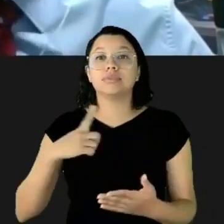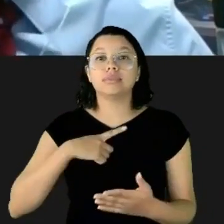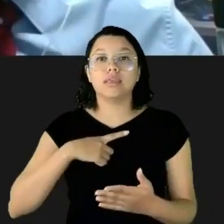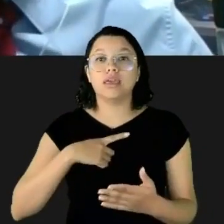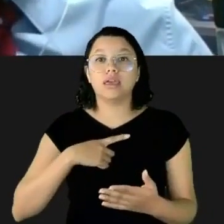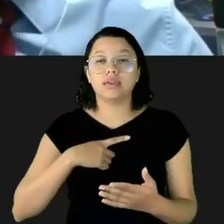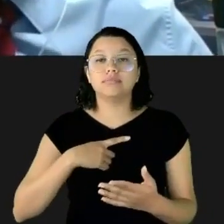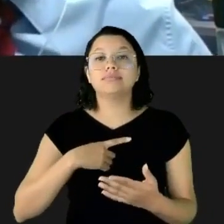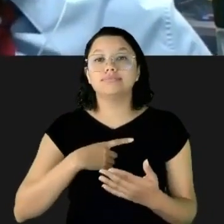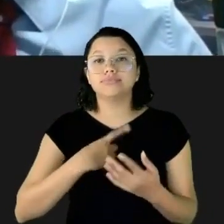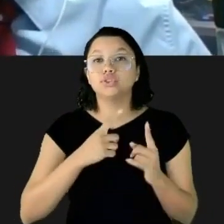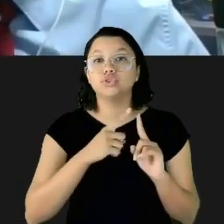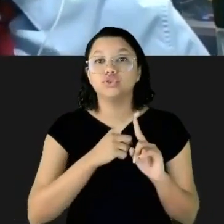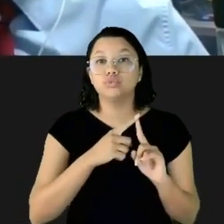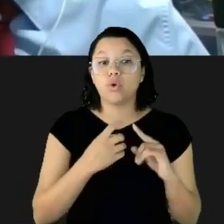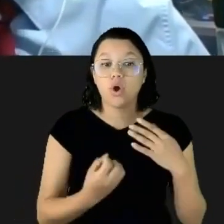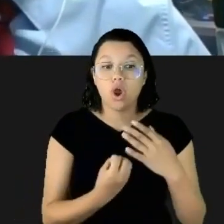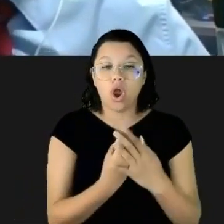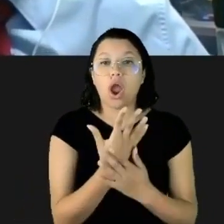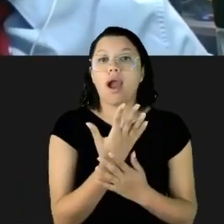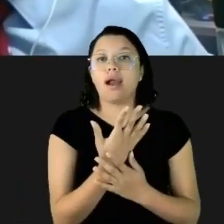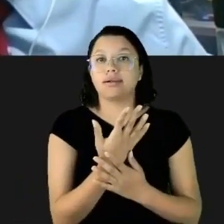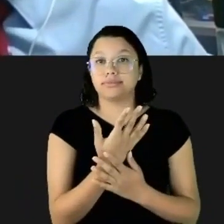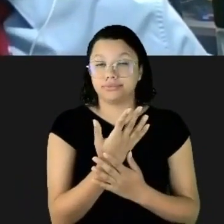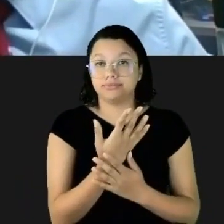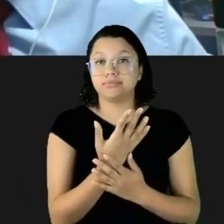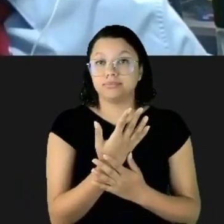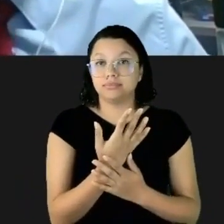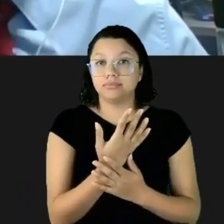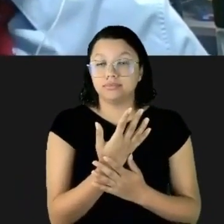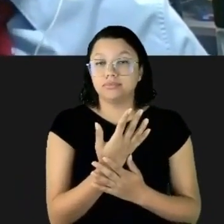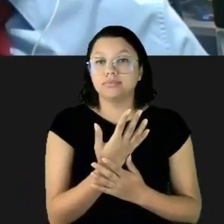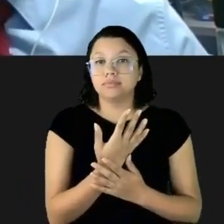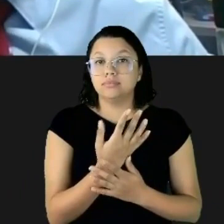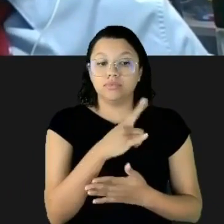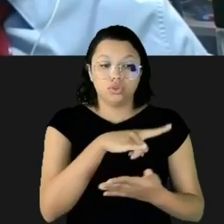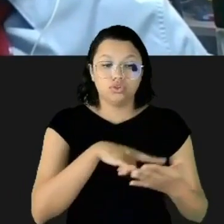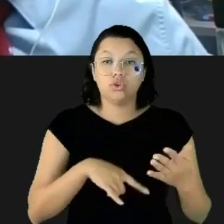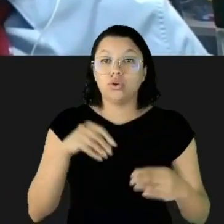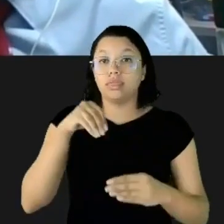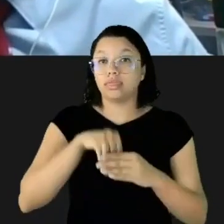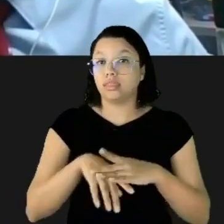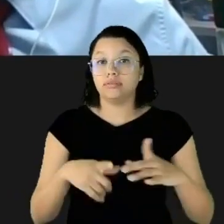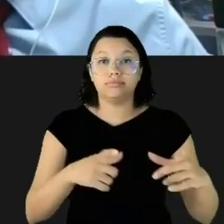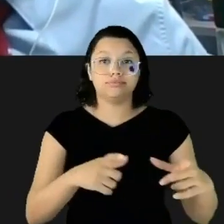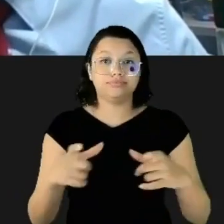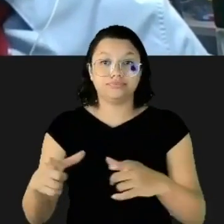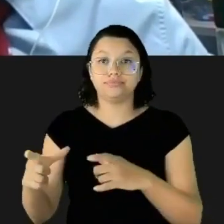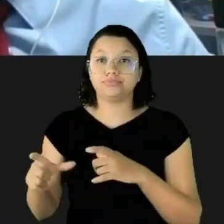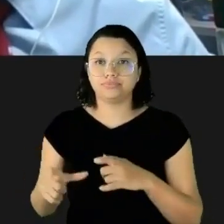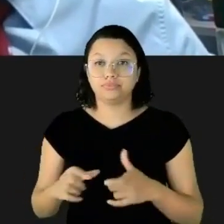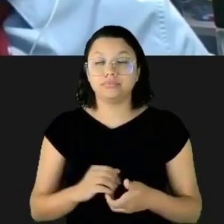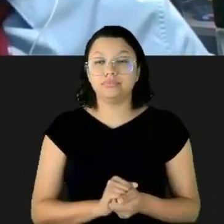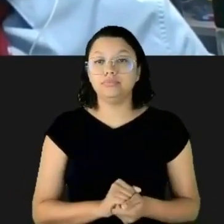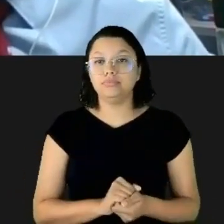você tem os modelos criados dentro da da unidade